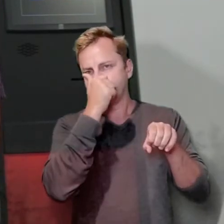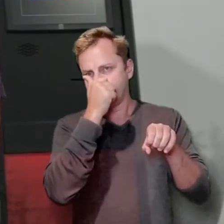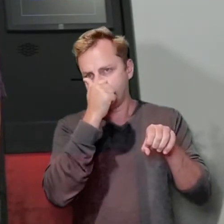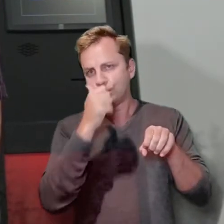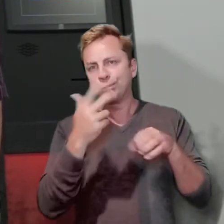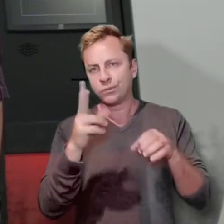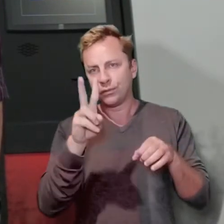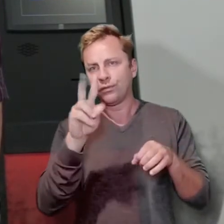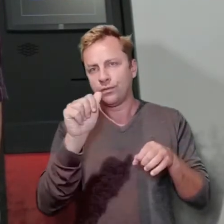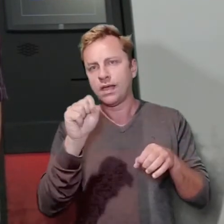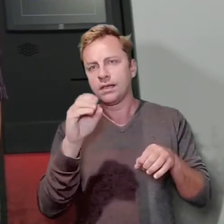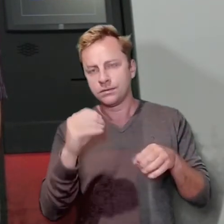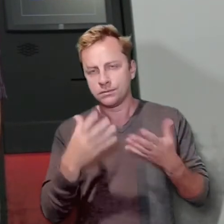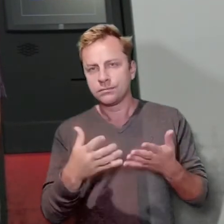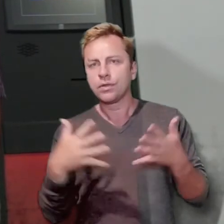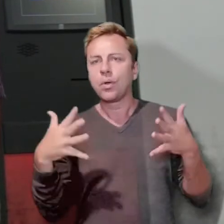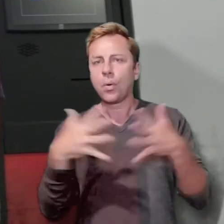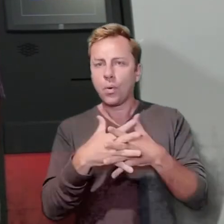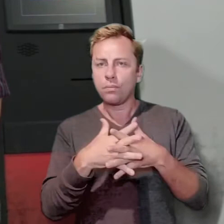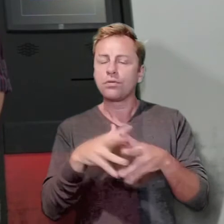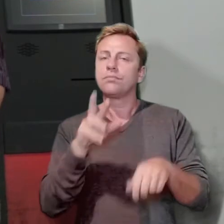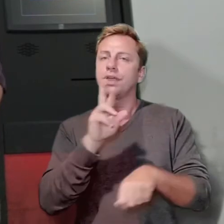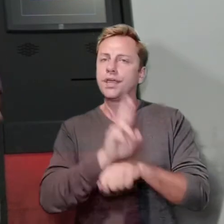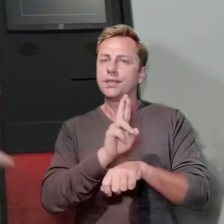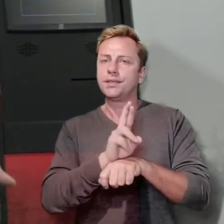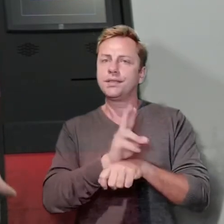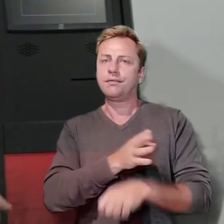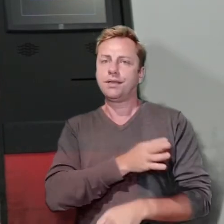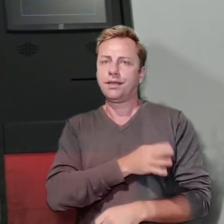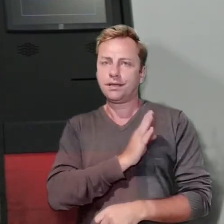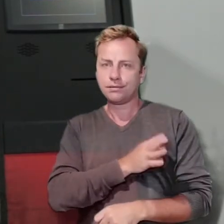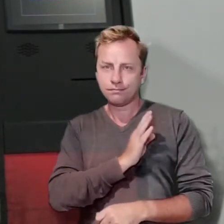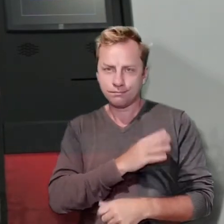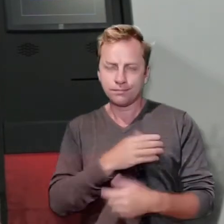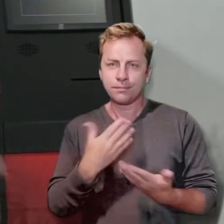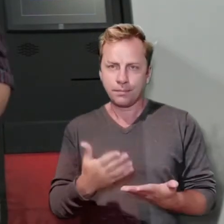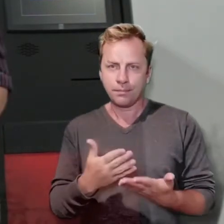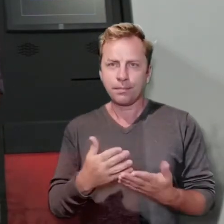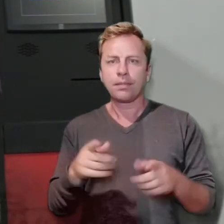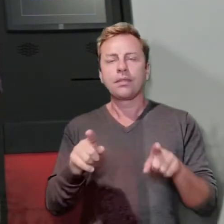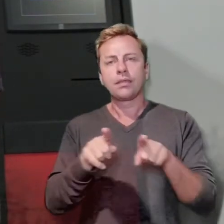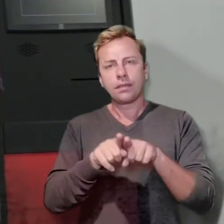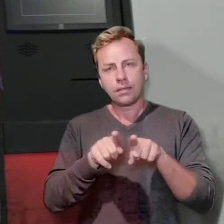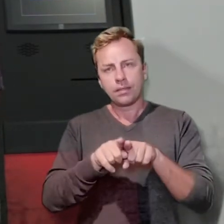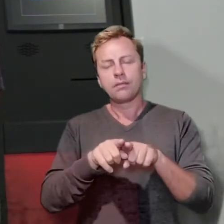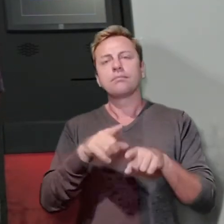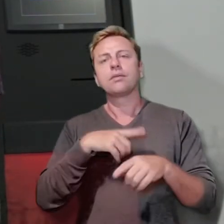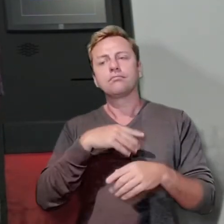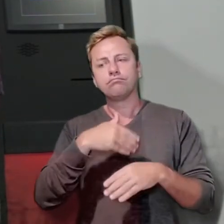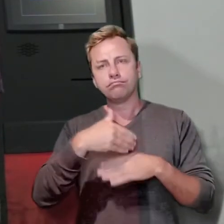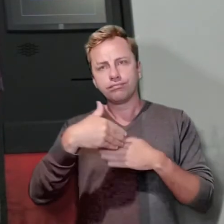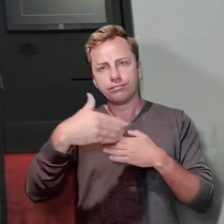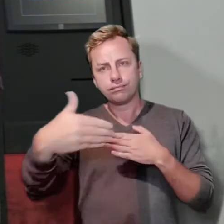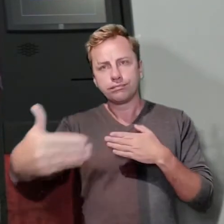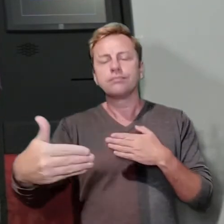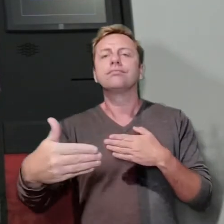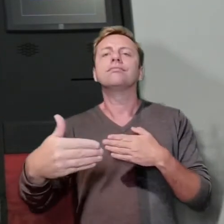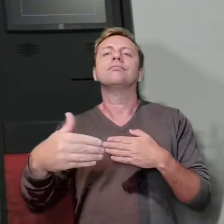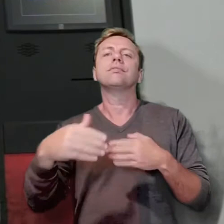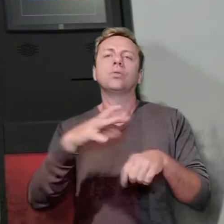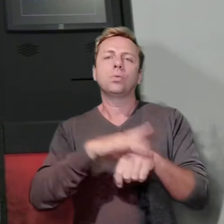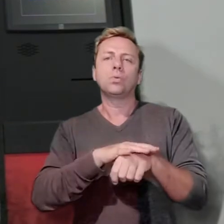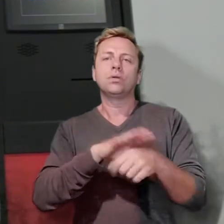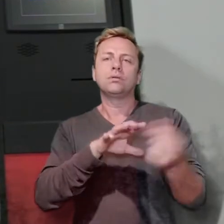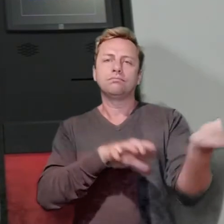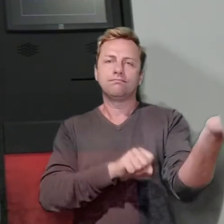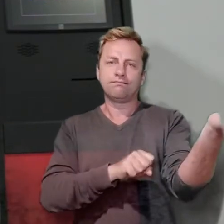nos nossos vasos sanguíneos, que compromete a reserva cardíaca e que gera o processo que a gente chama de hipertensão,